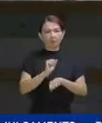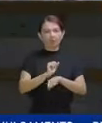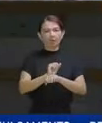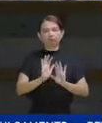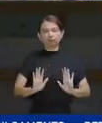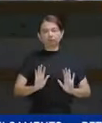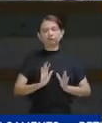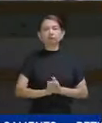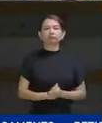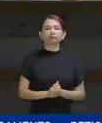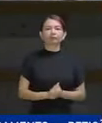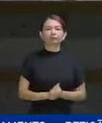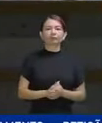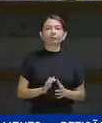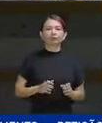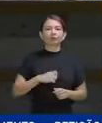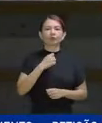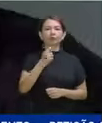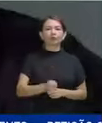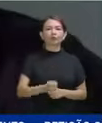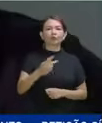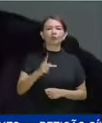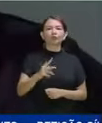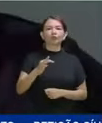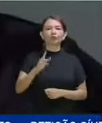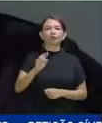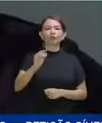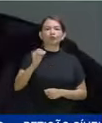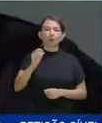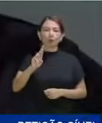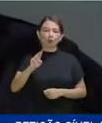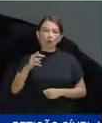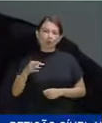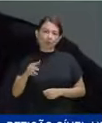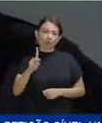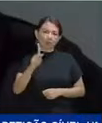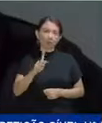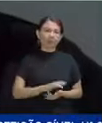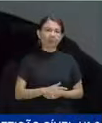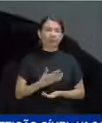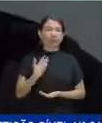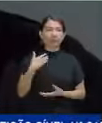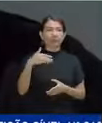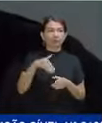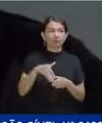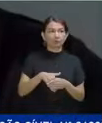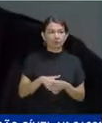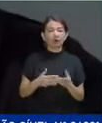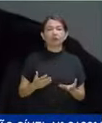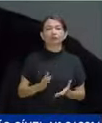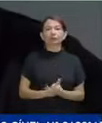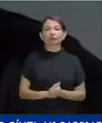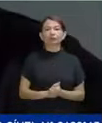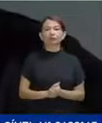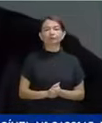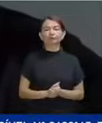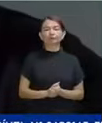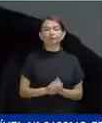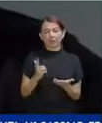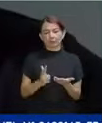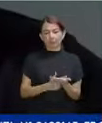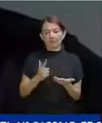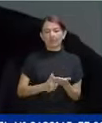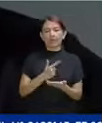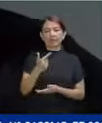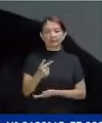não. Juiz Carlos Torque está com a palavra. Sim. Senhor presidente, Foco no desembargador voto Carlos a Torque. escrita de Desembargador Carlos 7 Torque é laudas, branco, de